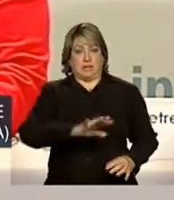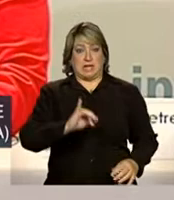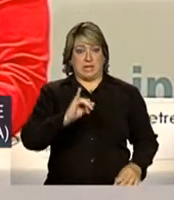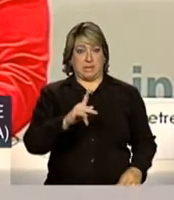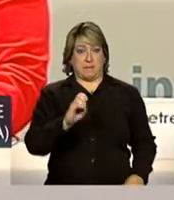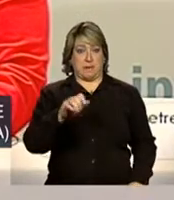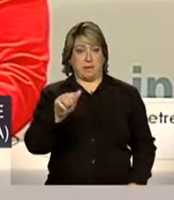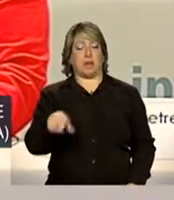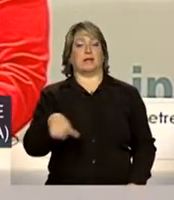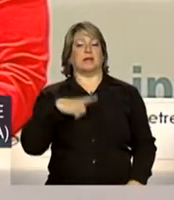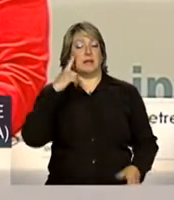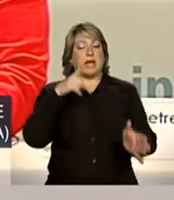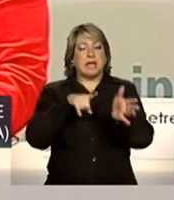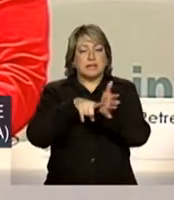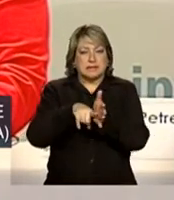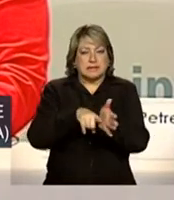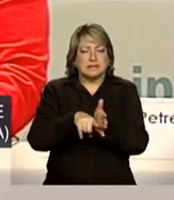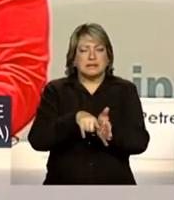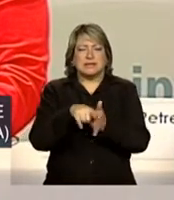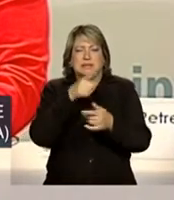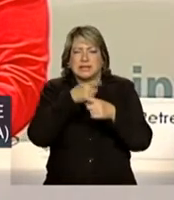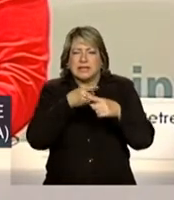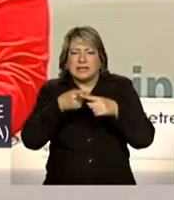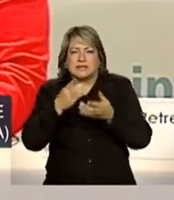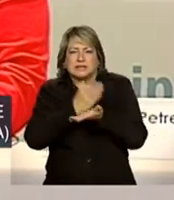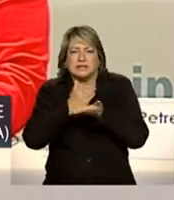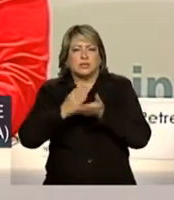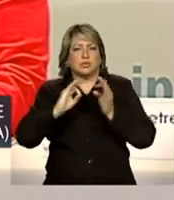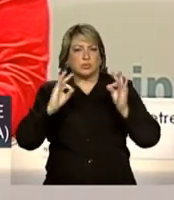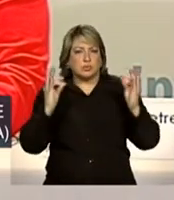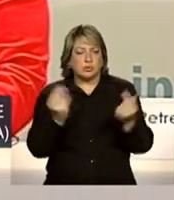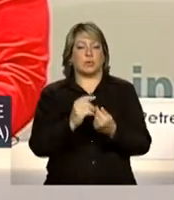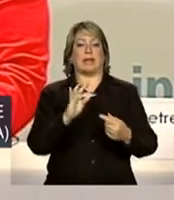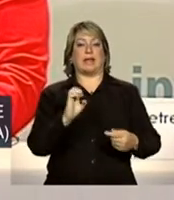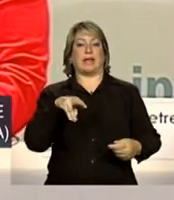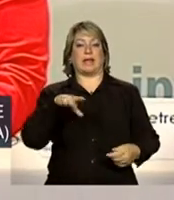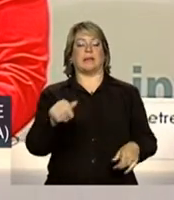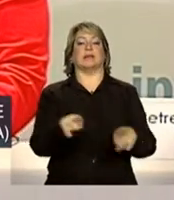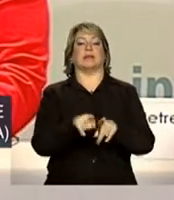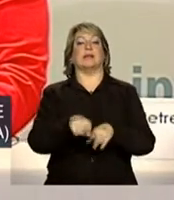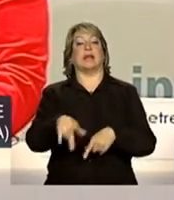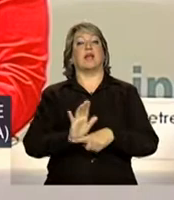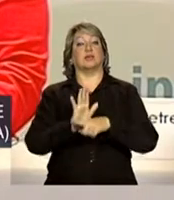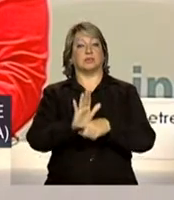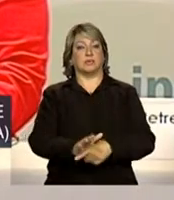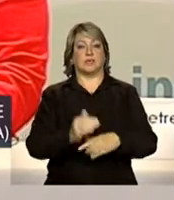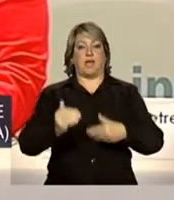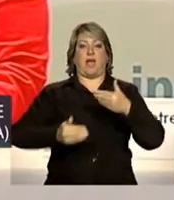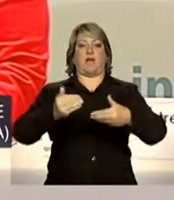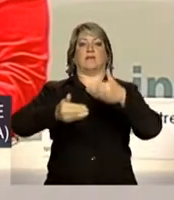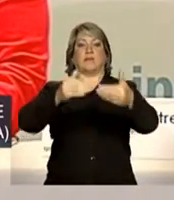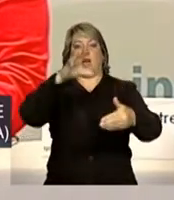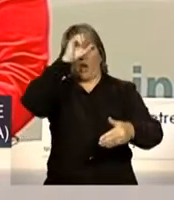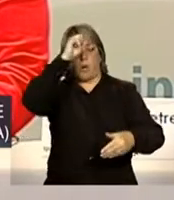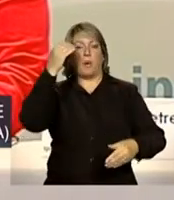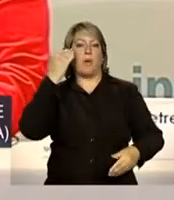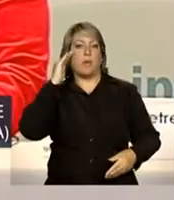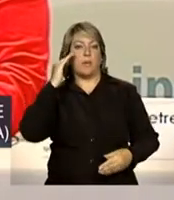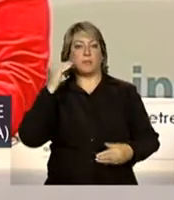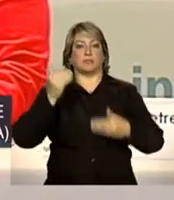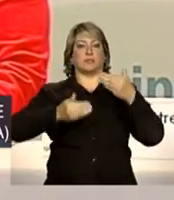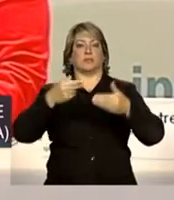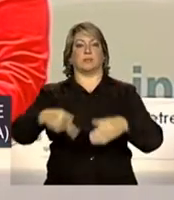análises detalhadas e tecnicamente bem construídas têm permitido o avanço na compreensão da dinâmica recente do